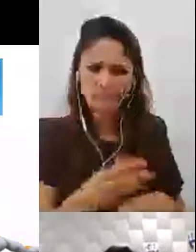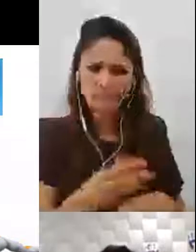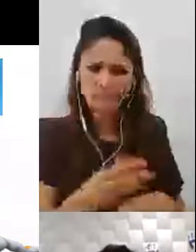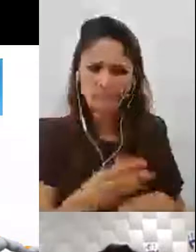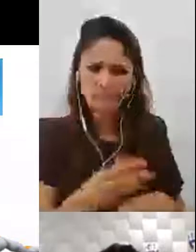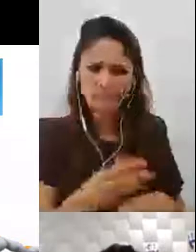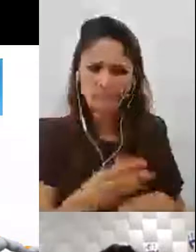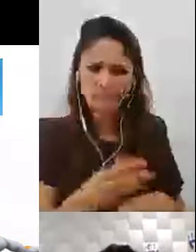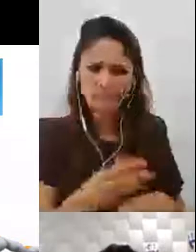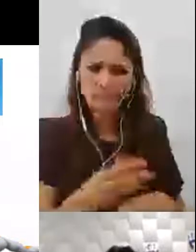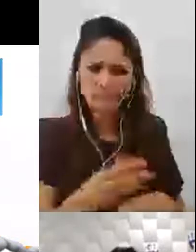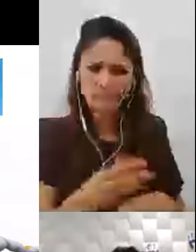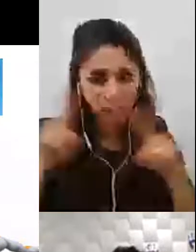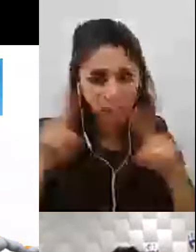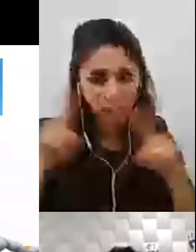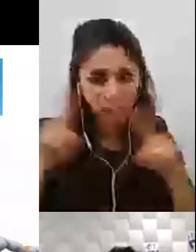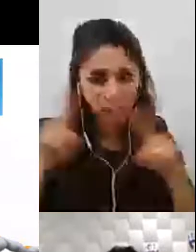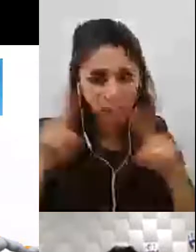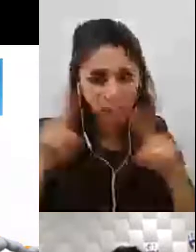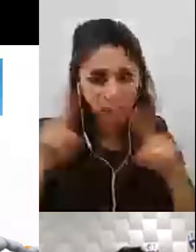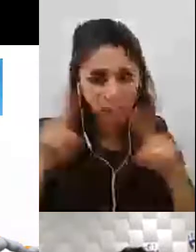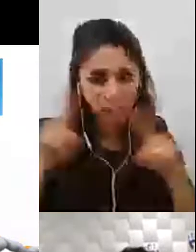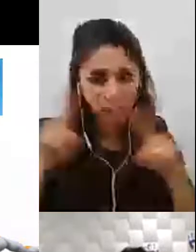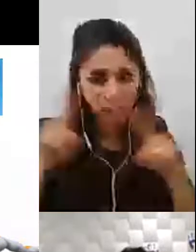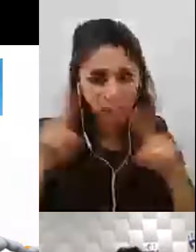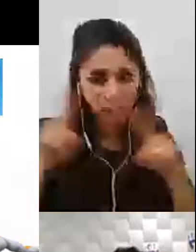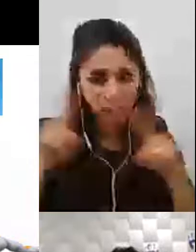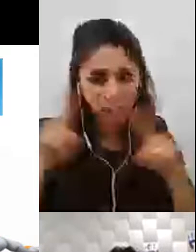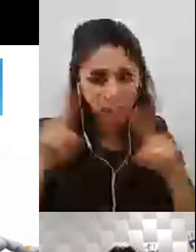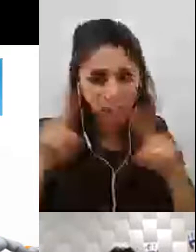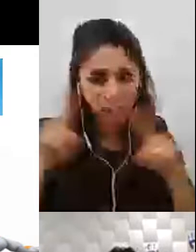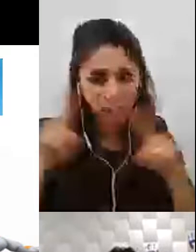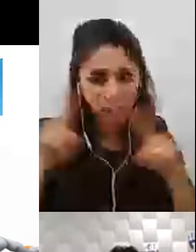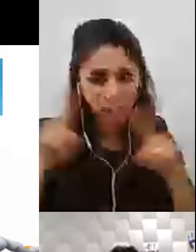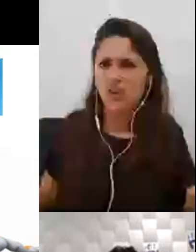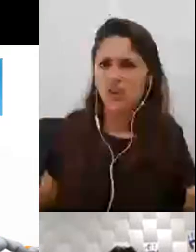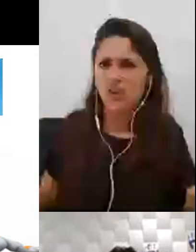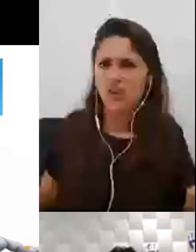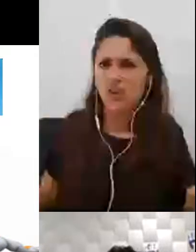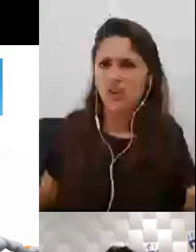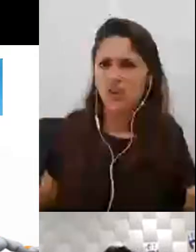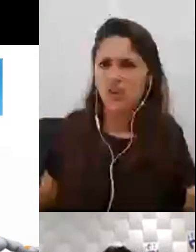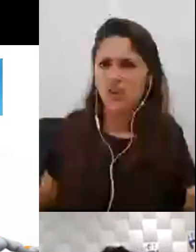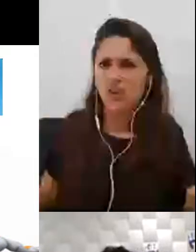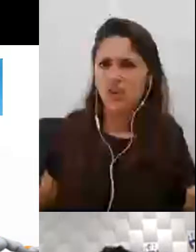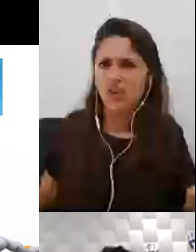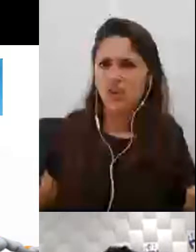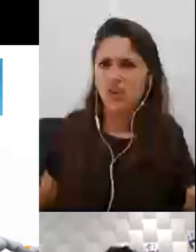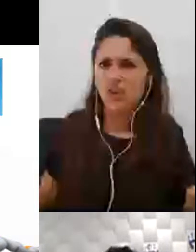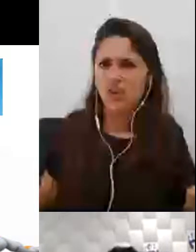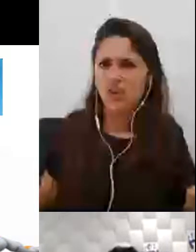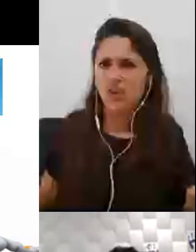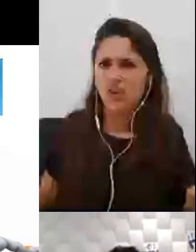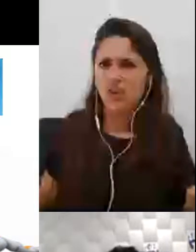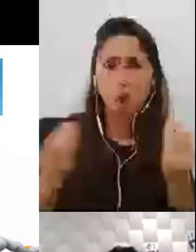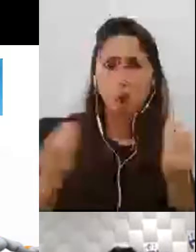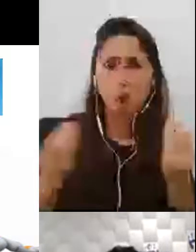a tecnologia disso, como que eu vou tratar a tecnologia, como é que eu vou aprender essa forma